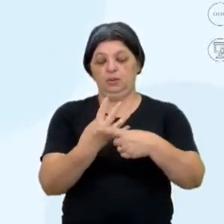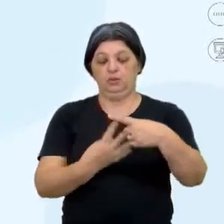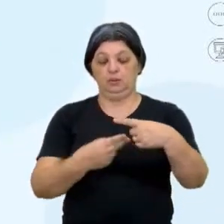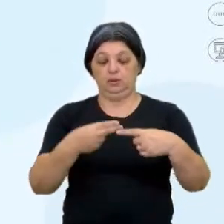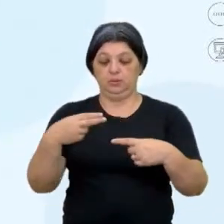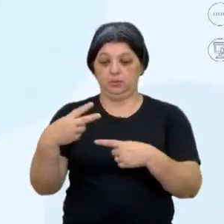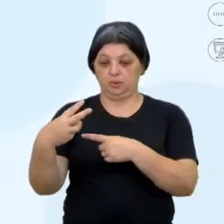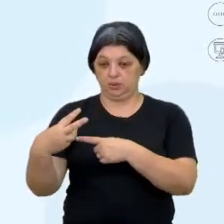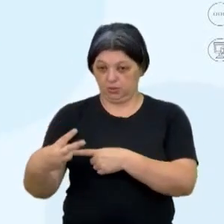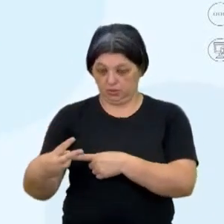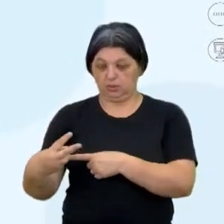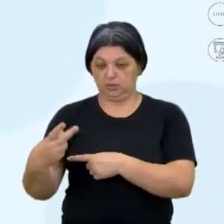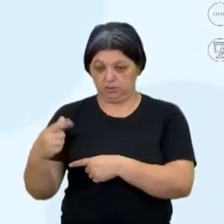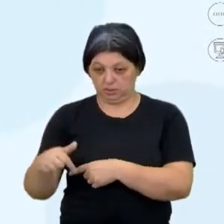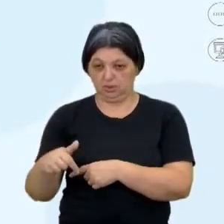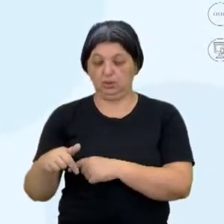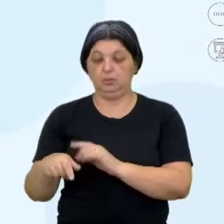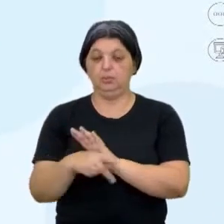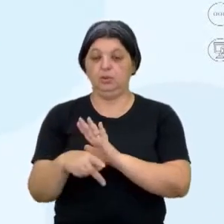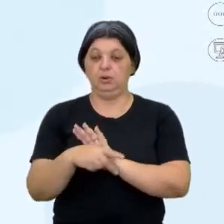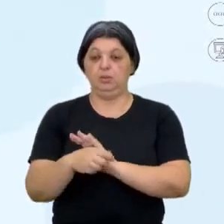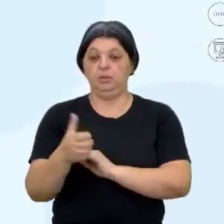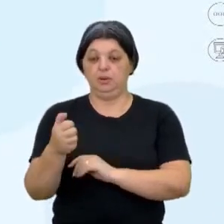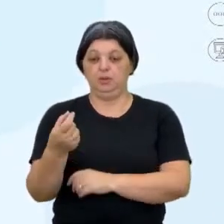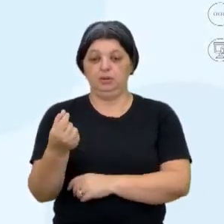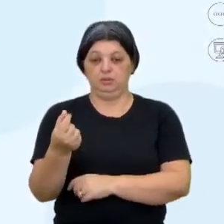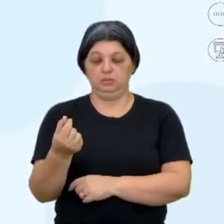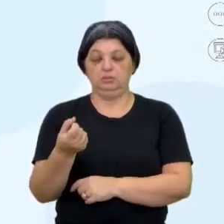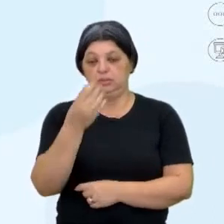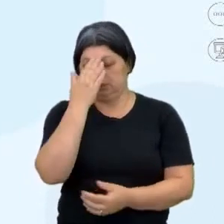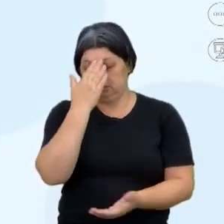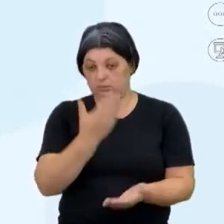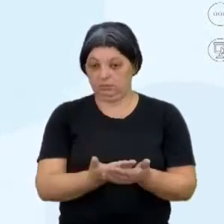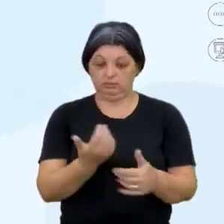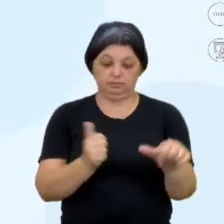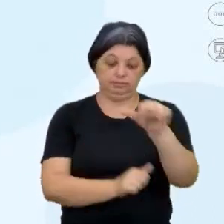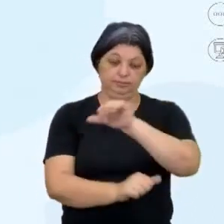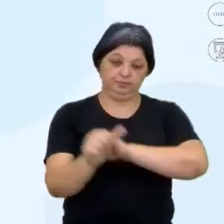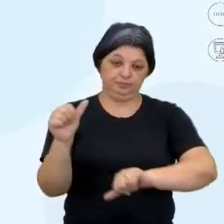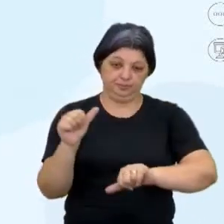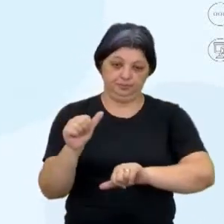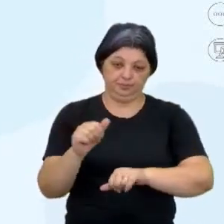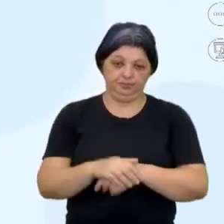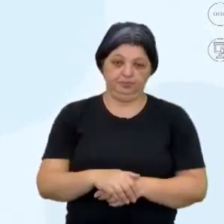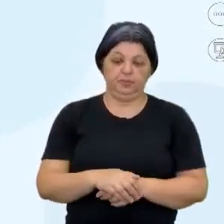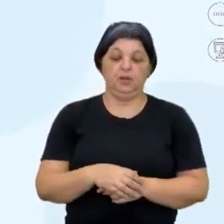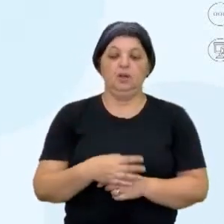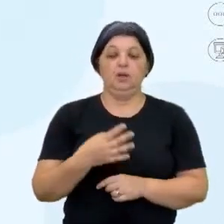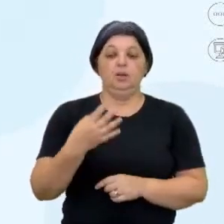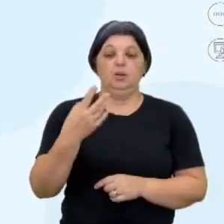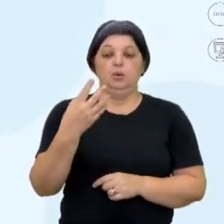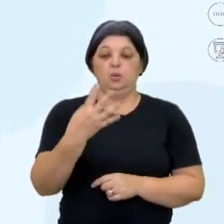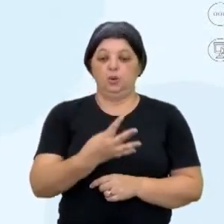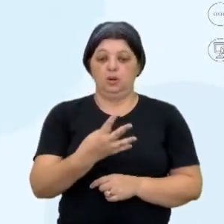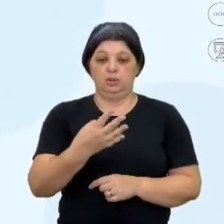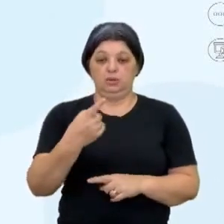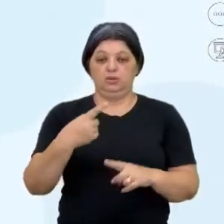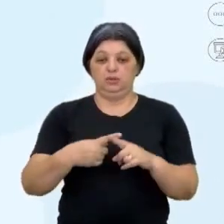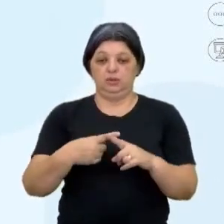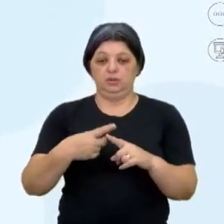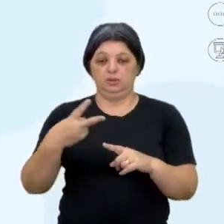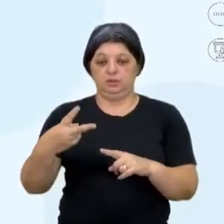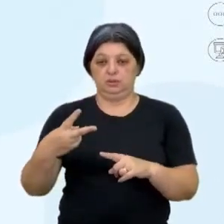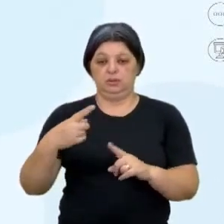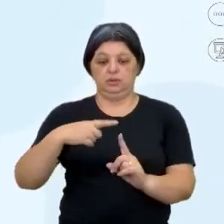é 2. E se você não estiver acreditando, você faz lá, ó, 4 vezes 2, 8, 8 mais 28, que